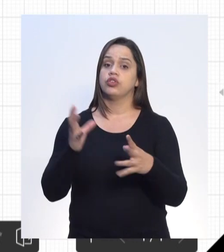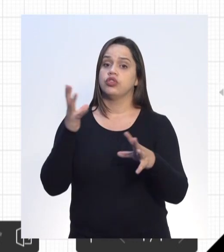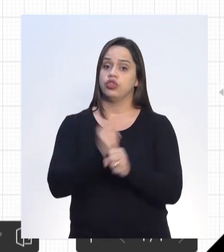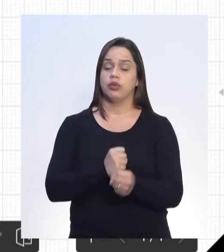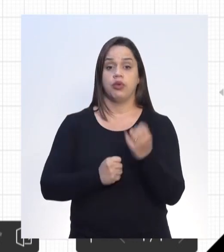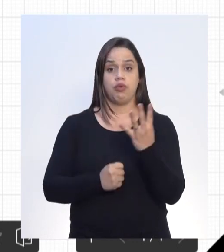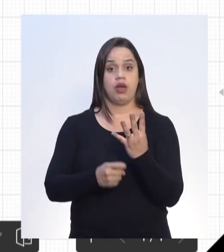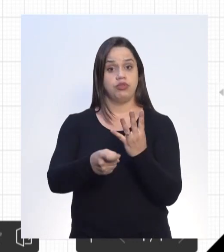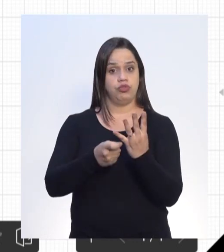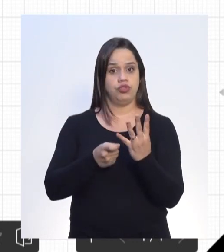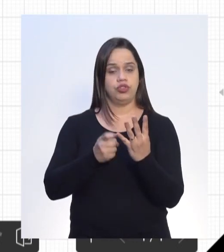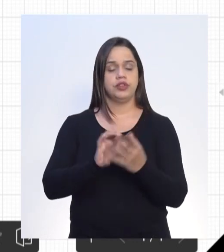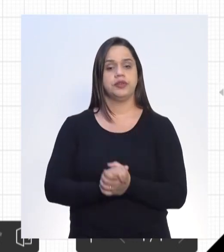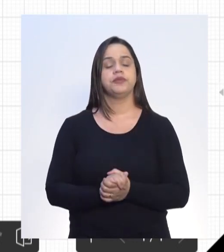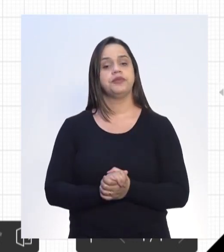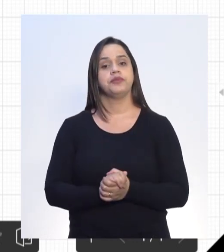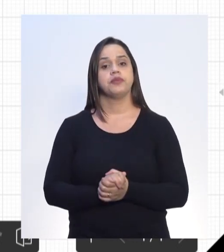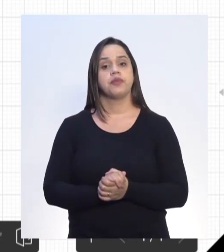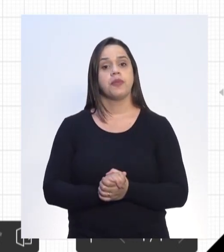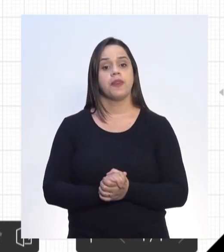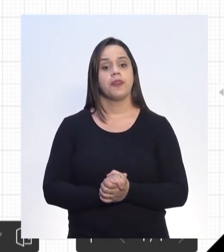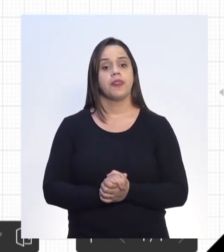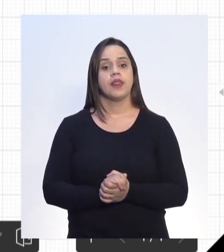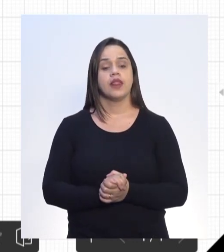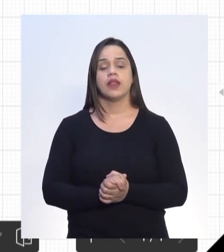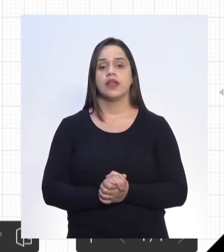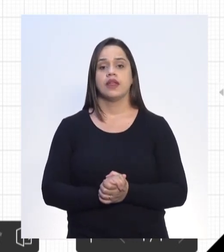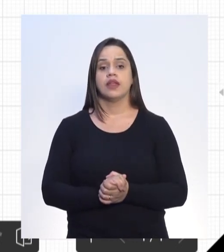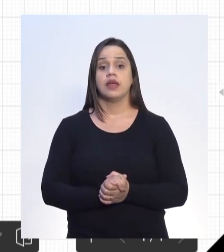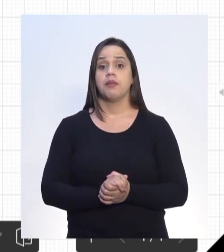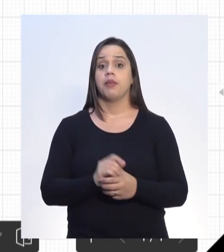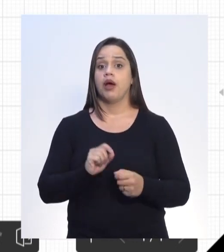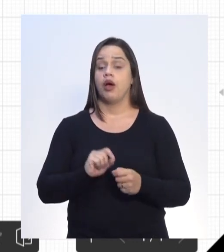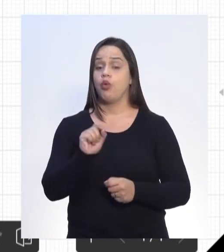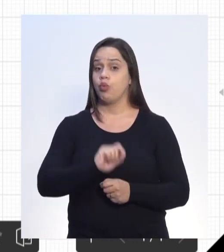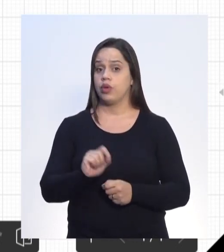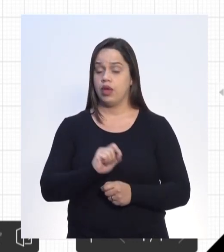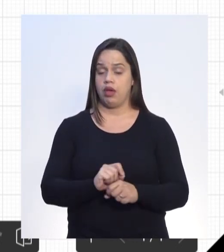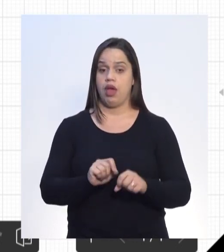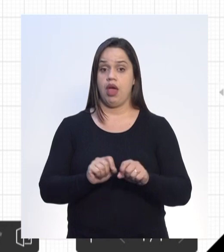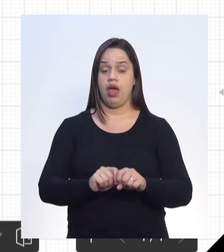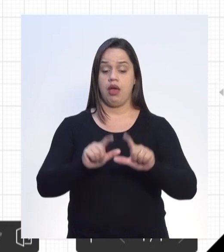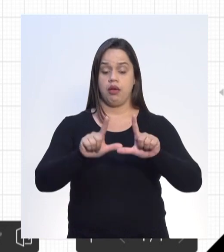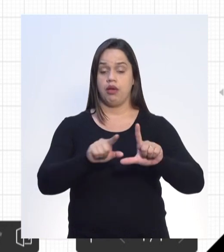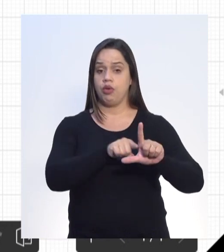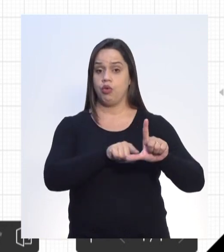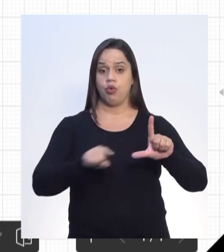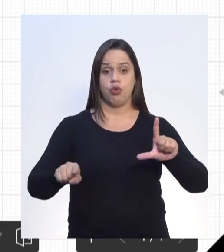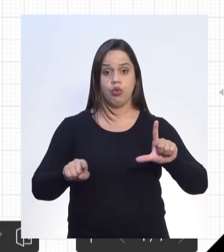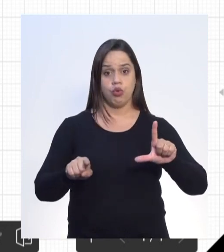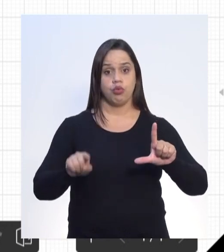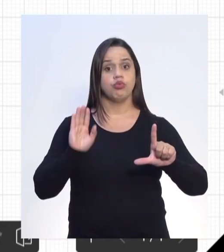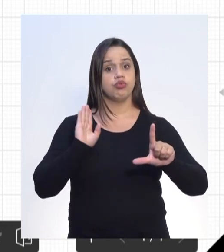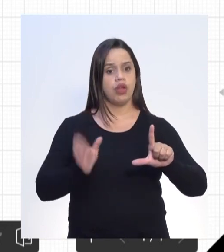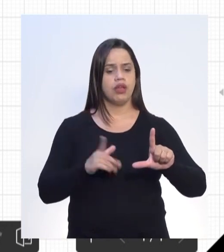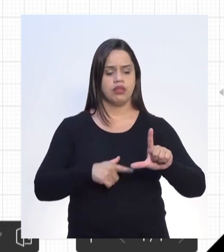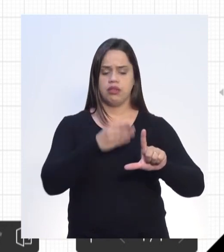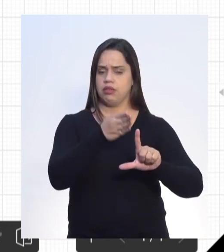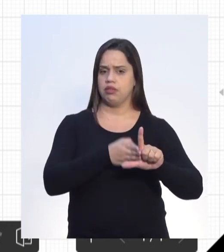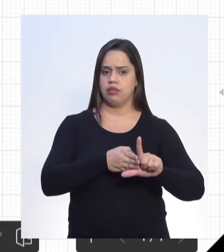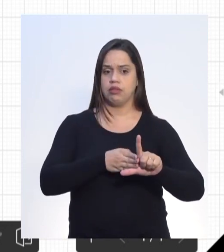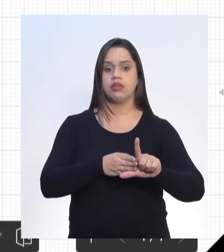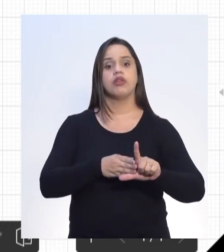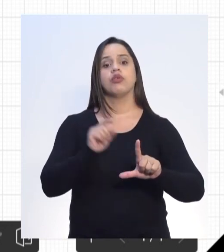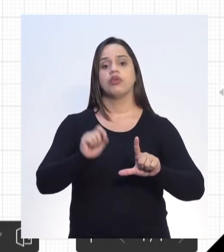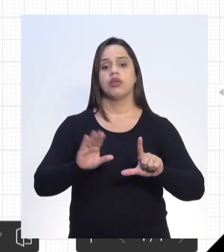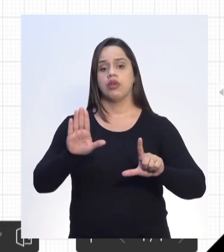4x, tudo bem? Para o quê? Para o comprimento dela, tá? A largura, o que acontece? A gente já falou, né? Você encaixou